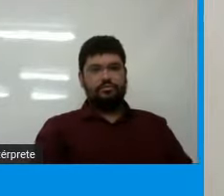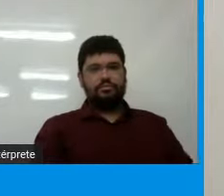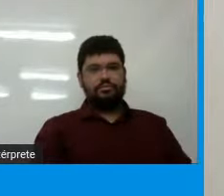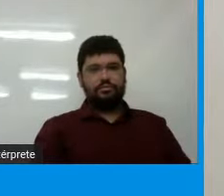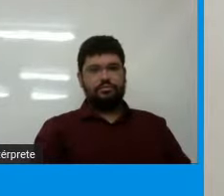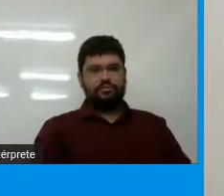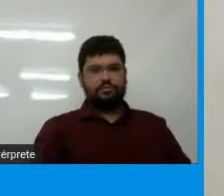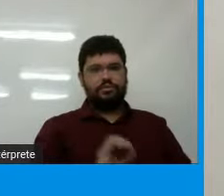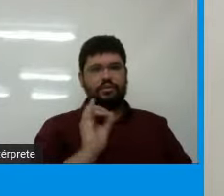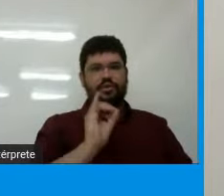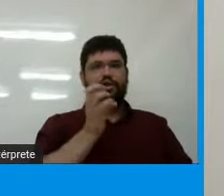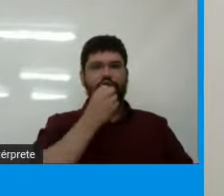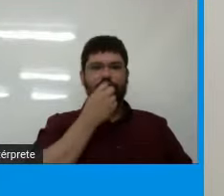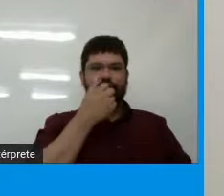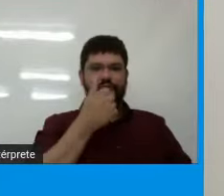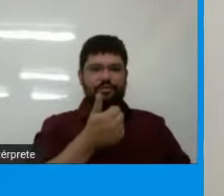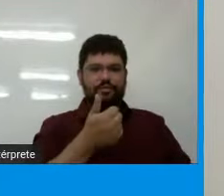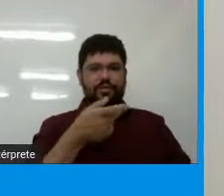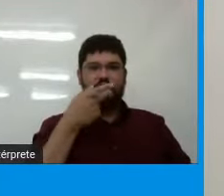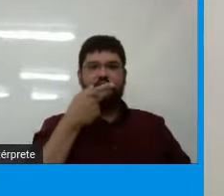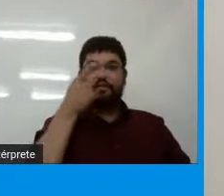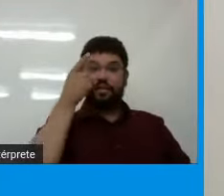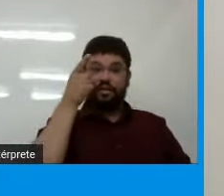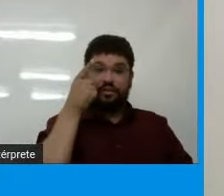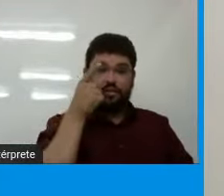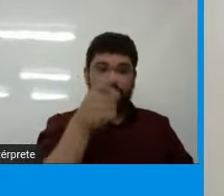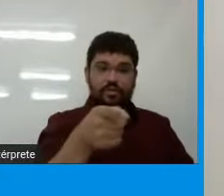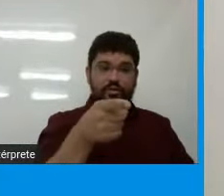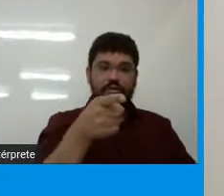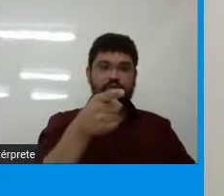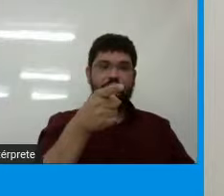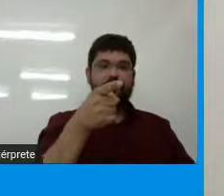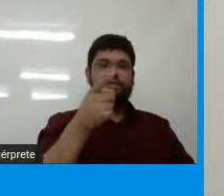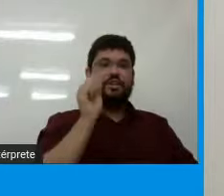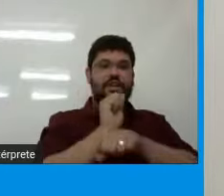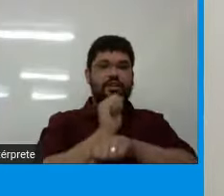Oi, tudo bem? Eu quero falar com você, que está ansioso pela aula de hoje.